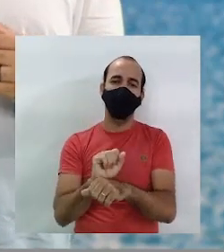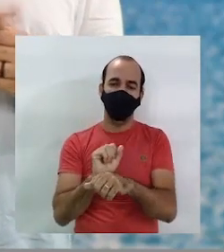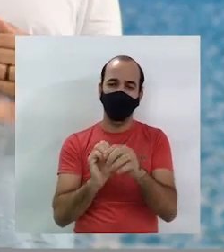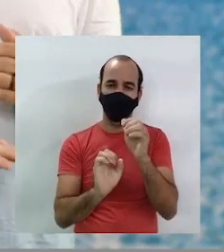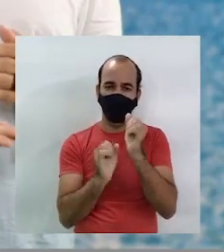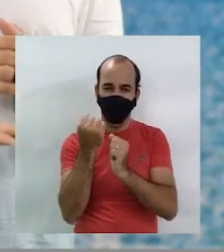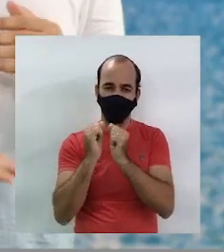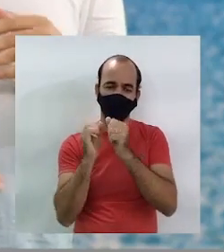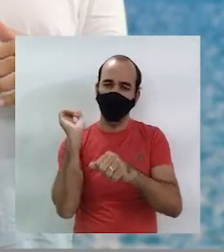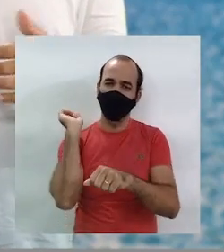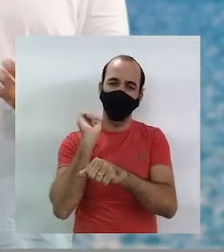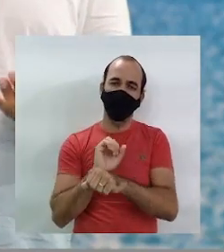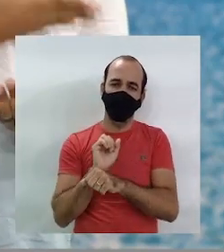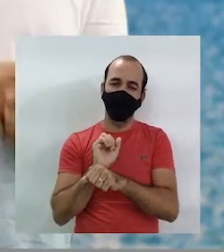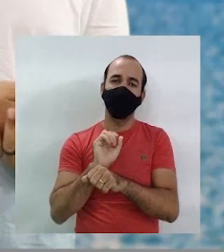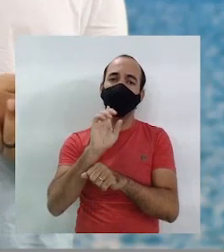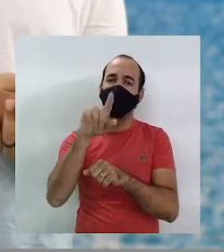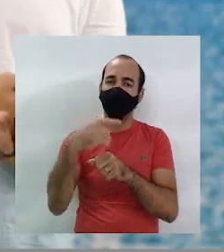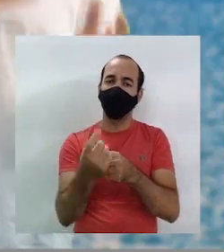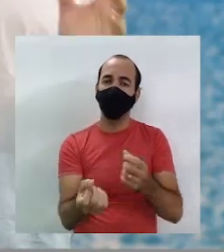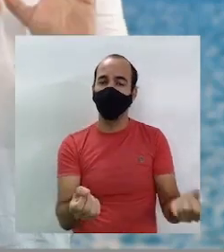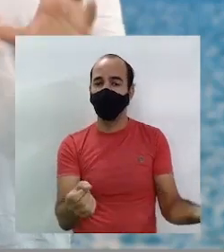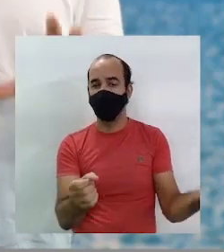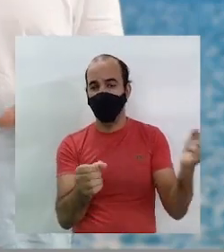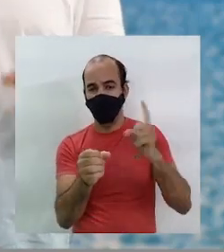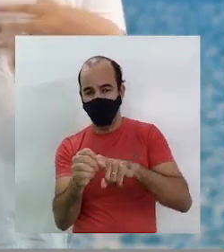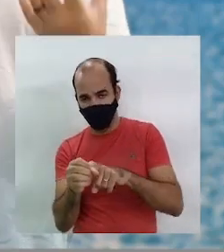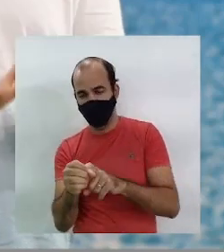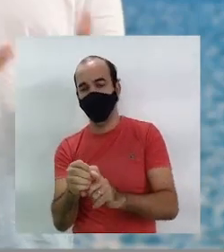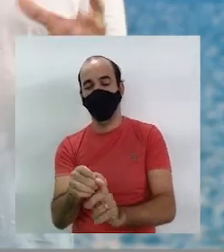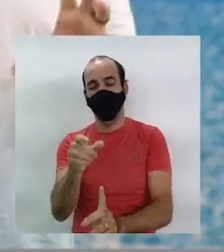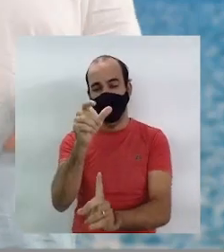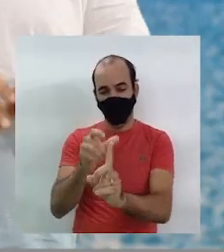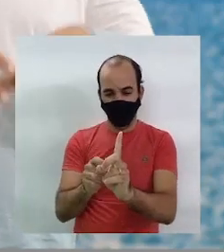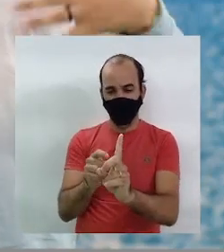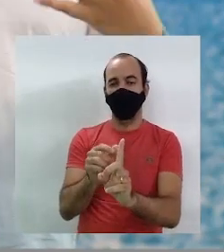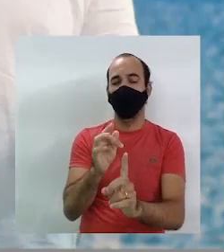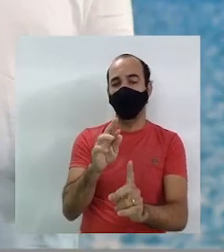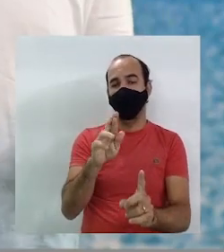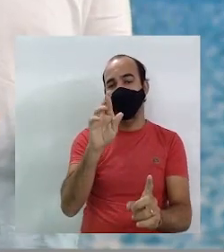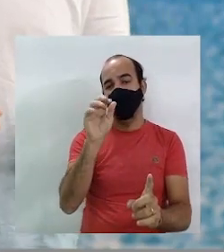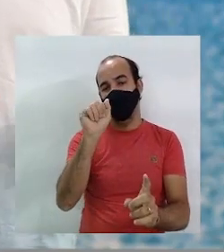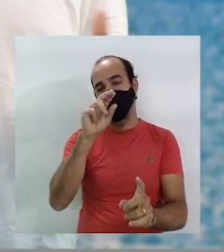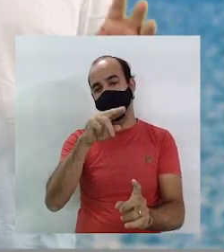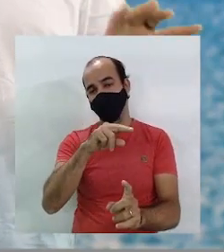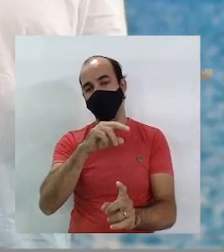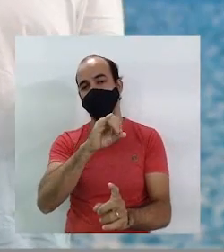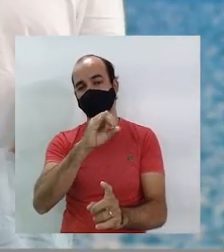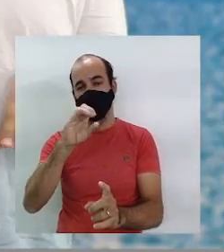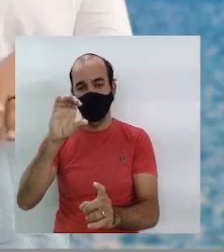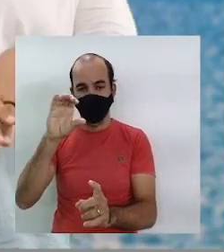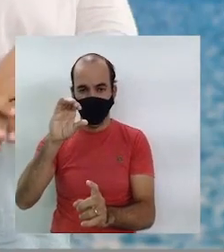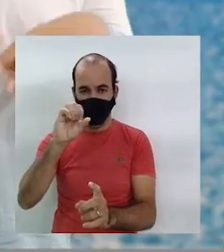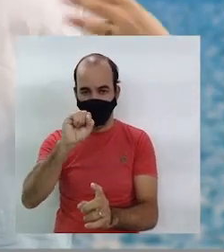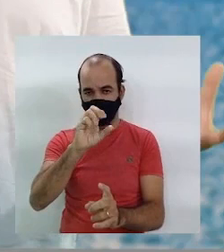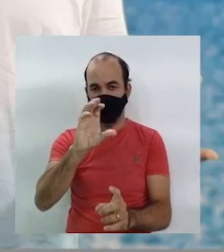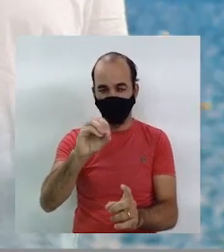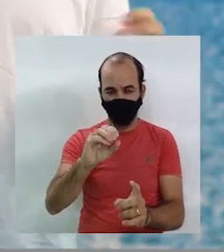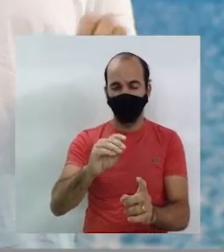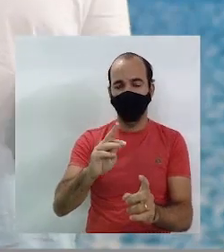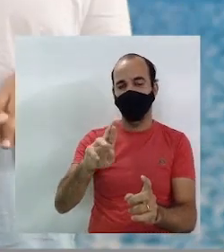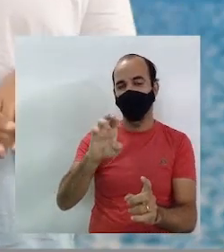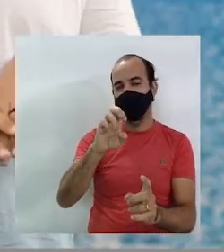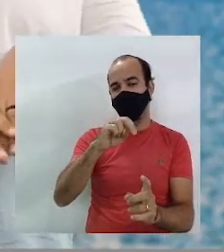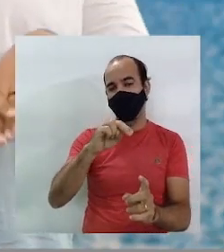ativada novamente com Francisco Brenan, mas já com a proposta de transformar aquele espaço no seu